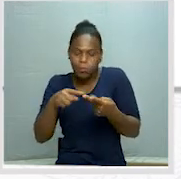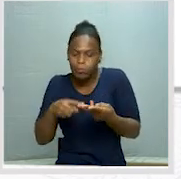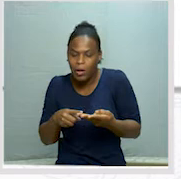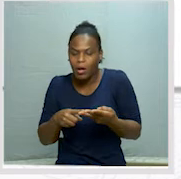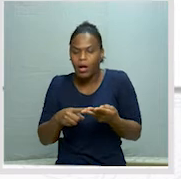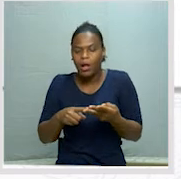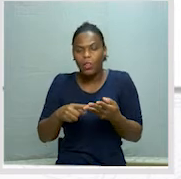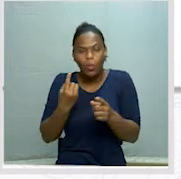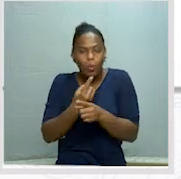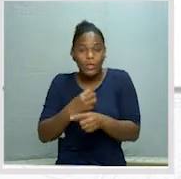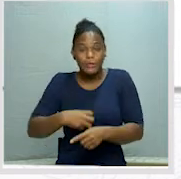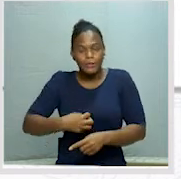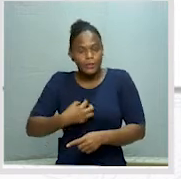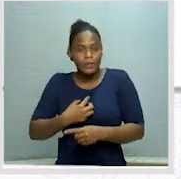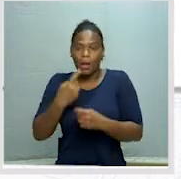ordem sensorial,